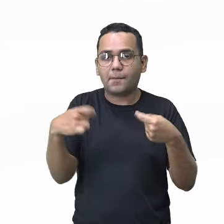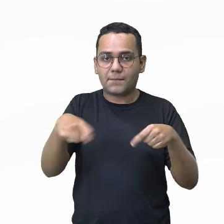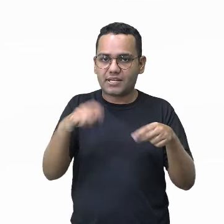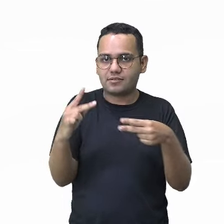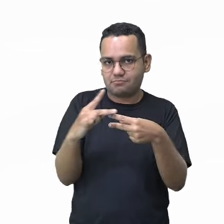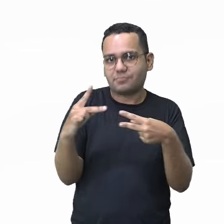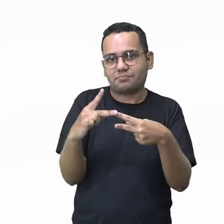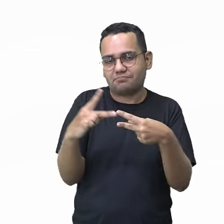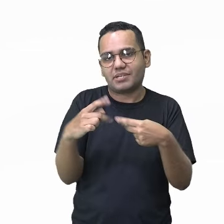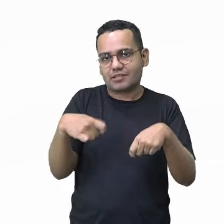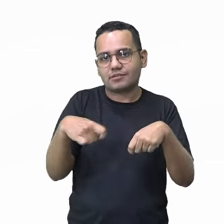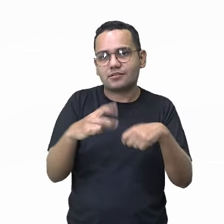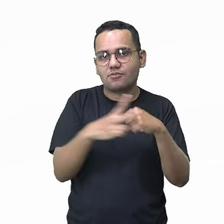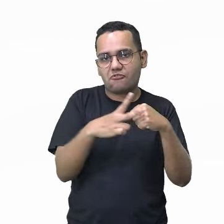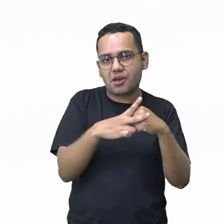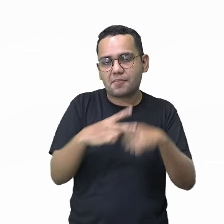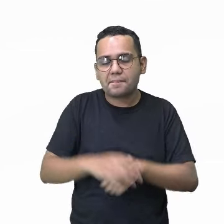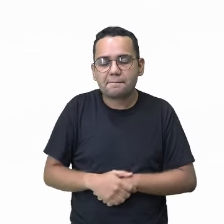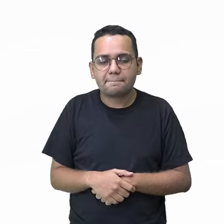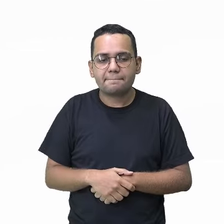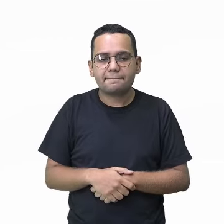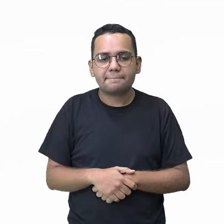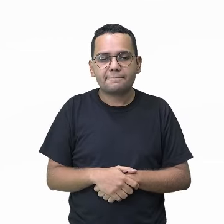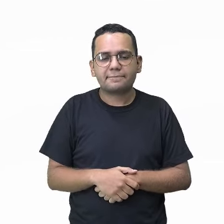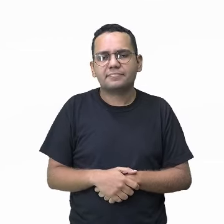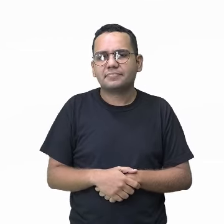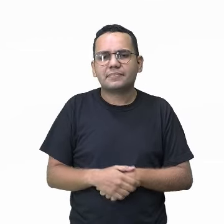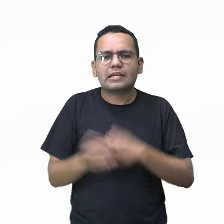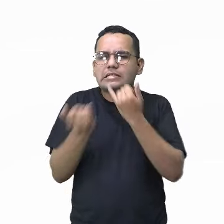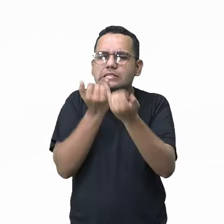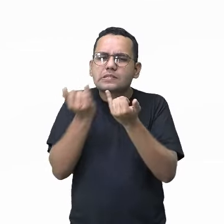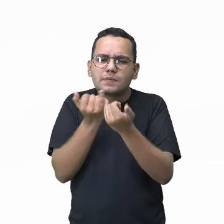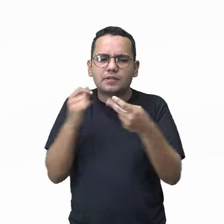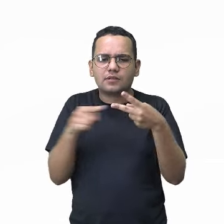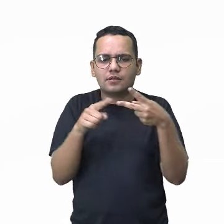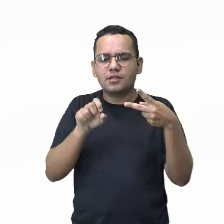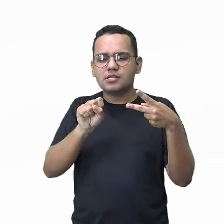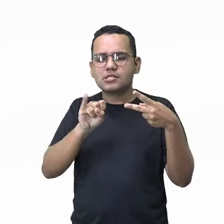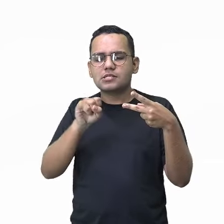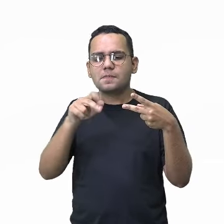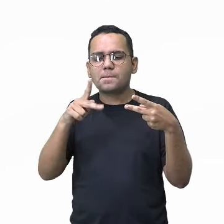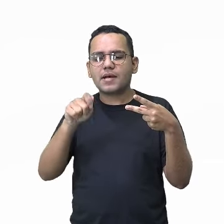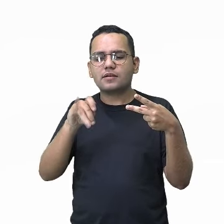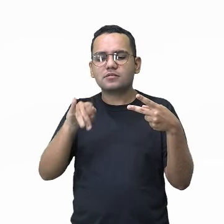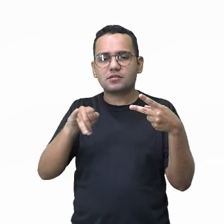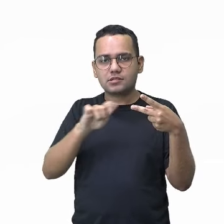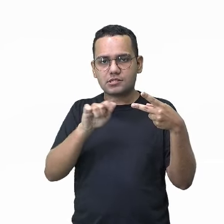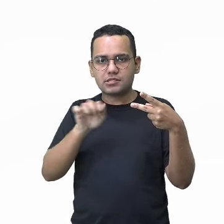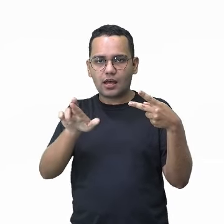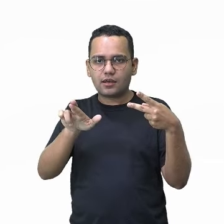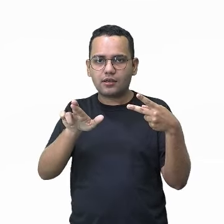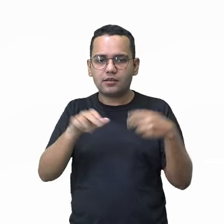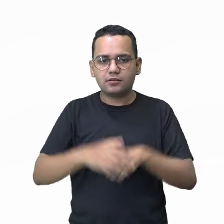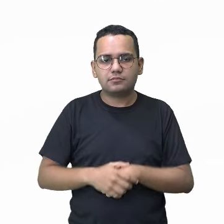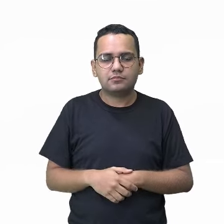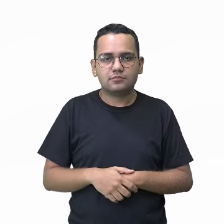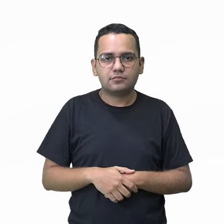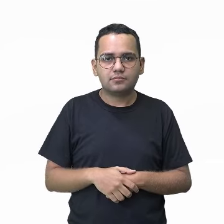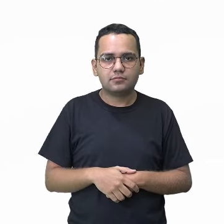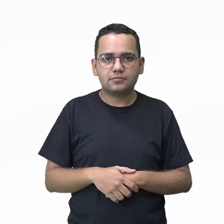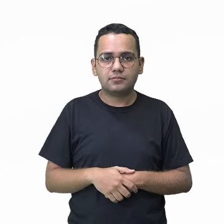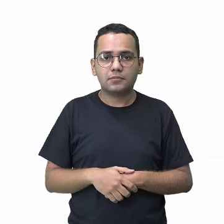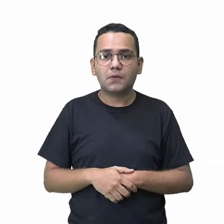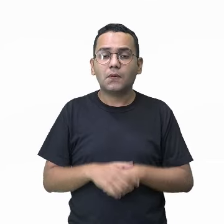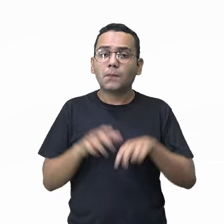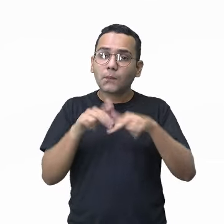verbo vai exigir preposição aí é a mesma coisa com simpatizar ela não simpatizou com João